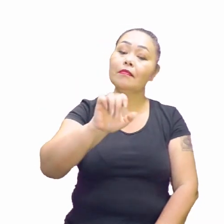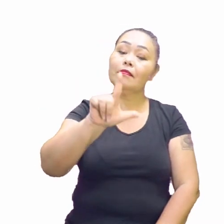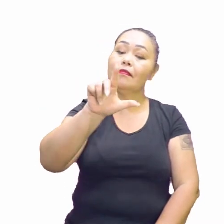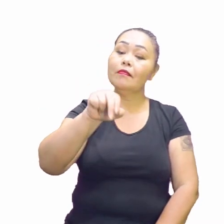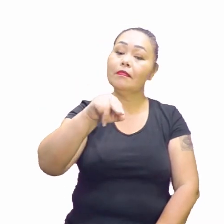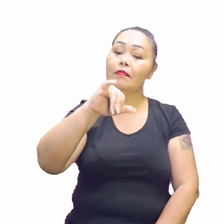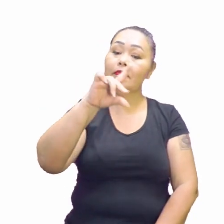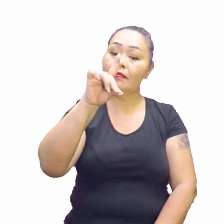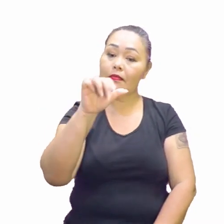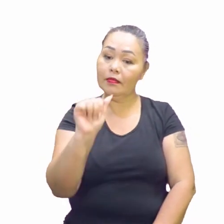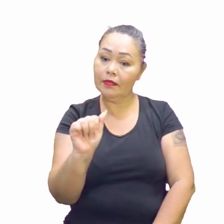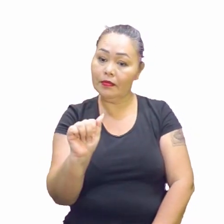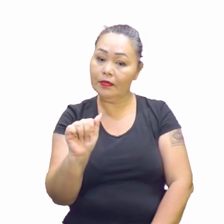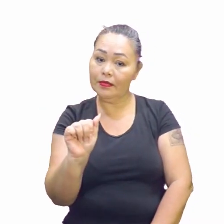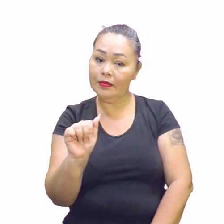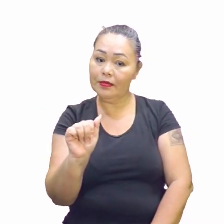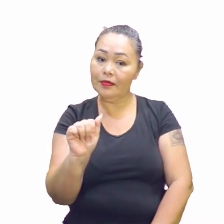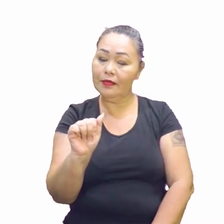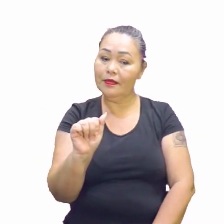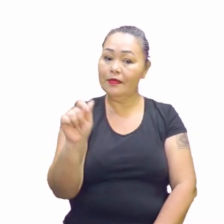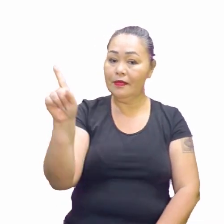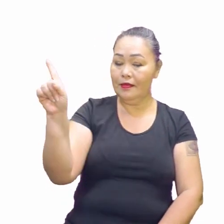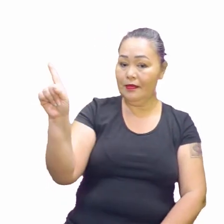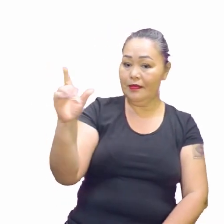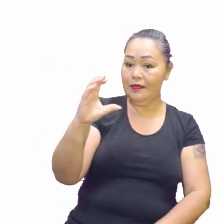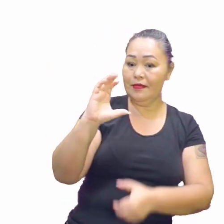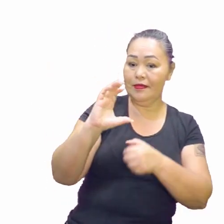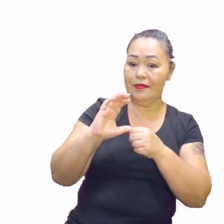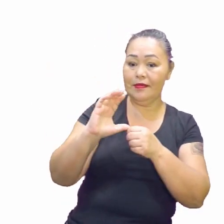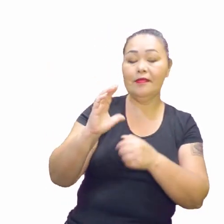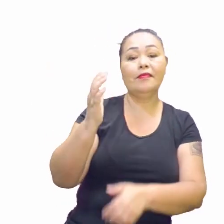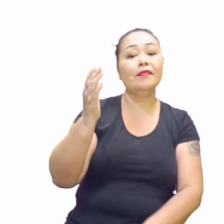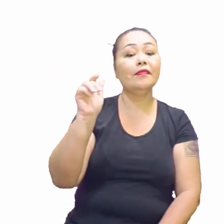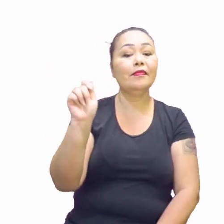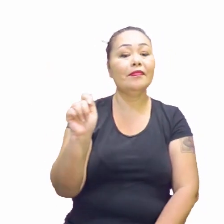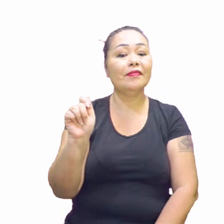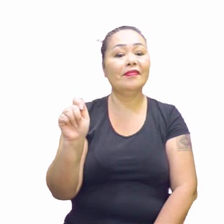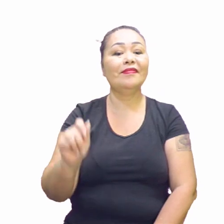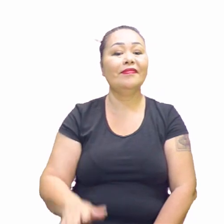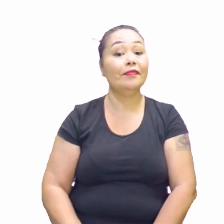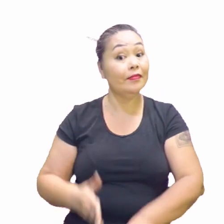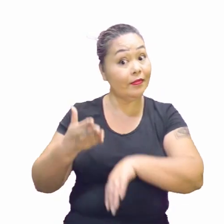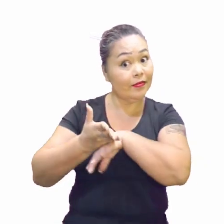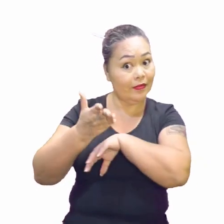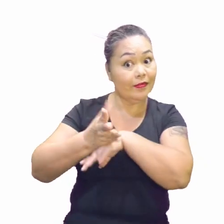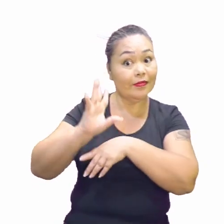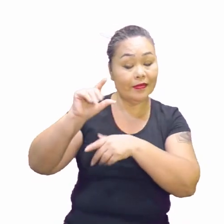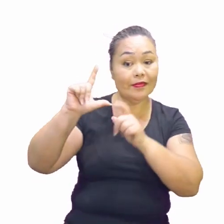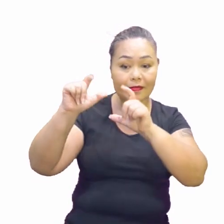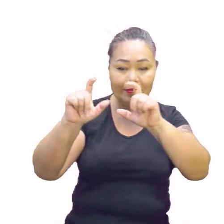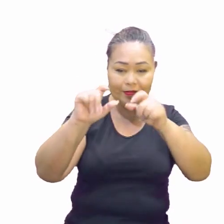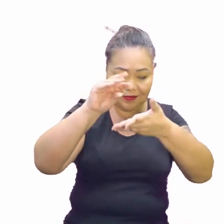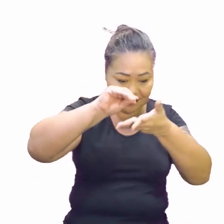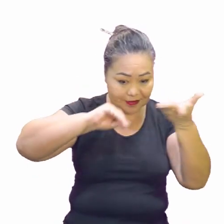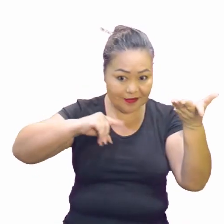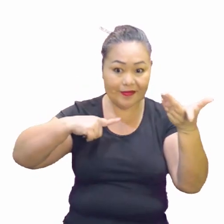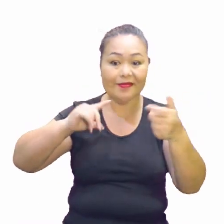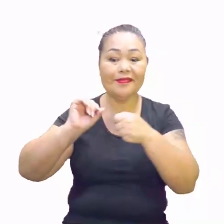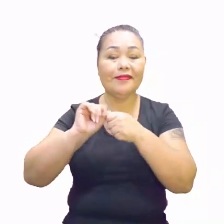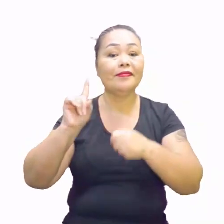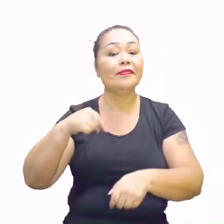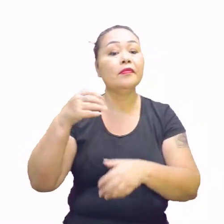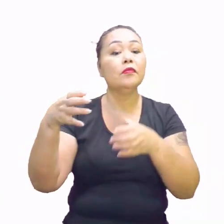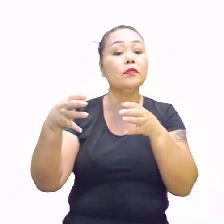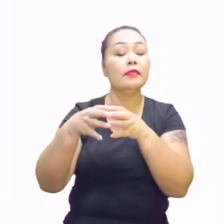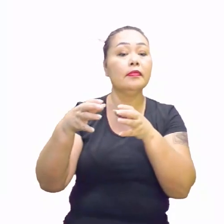presencial Helenilda. Eita, Helenilda sempre aqui conosco, né? Verdade, tá sempre mandando aqui fotinhas pra gente.